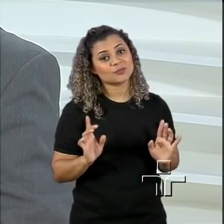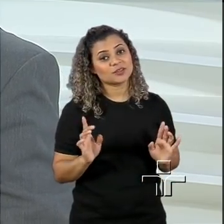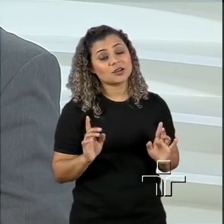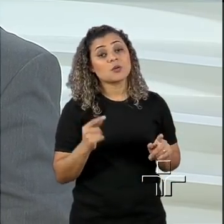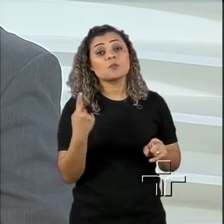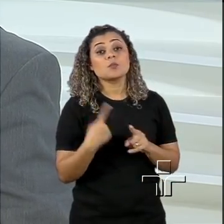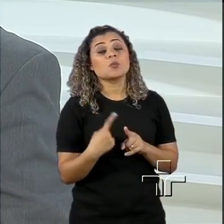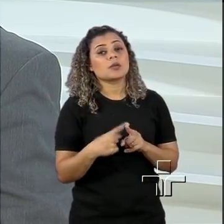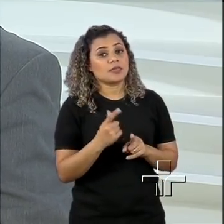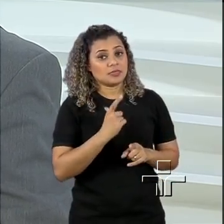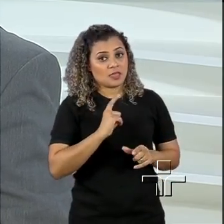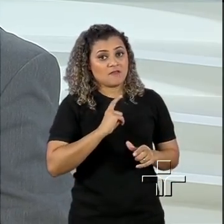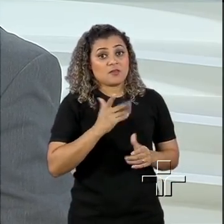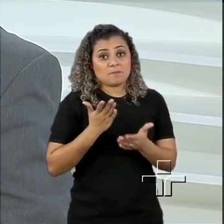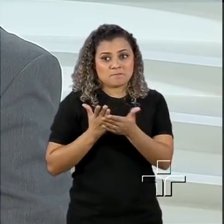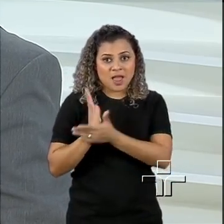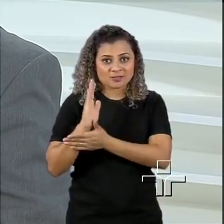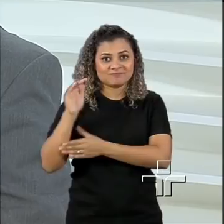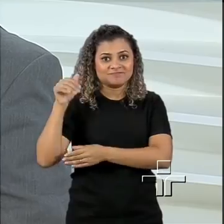consórcio